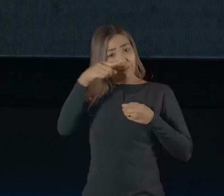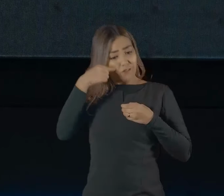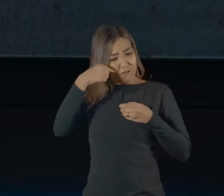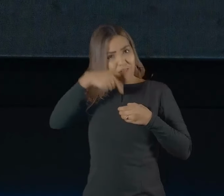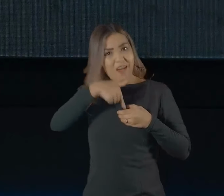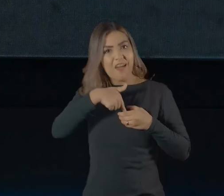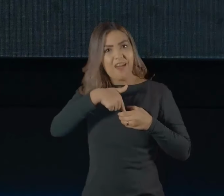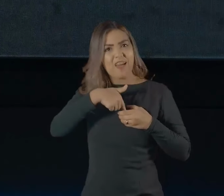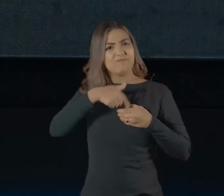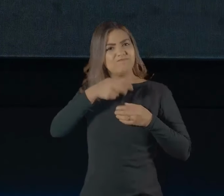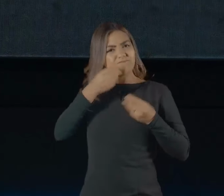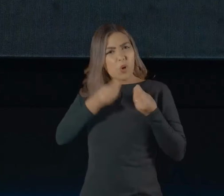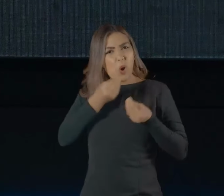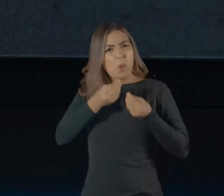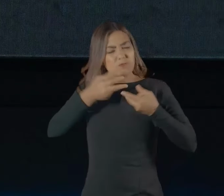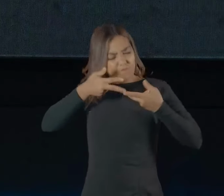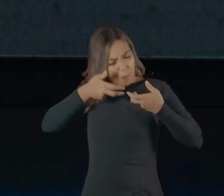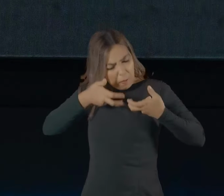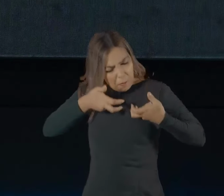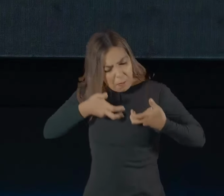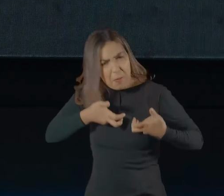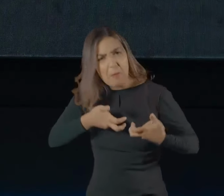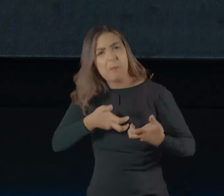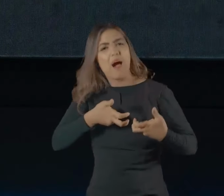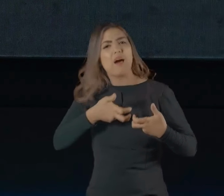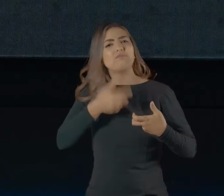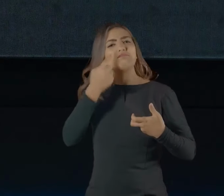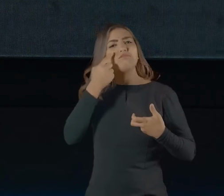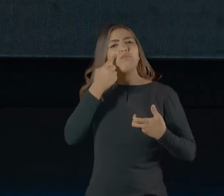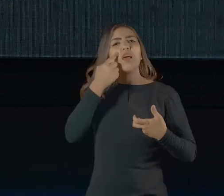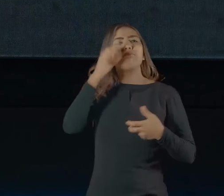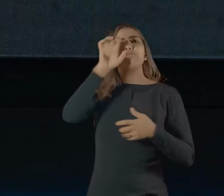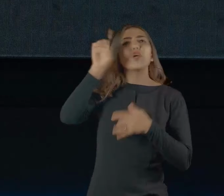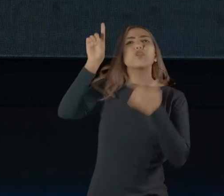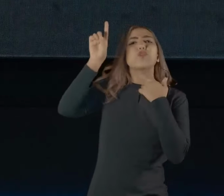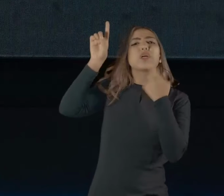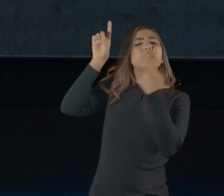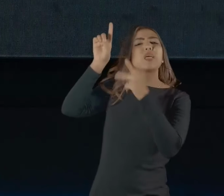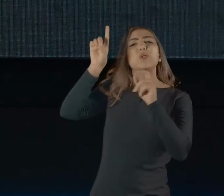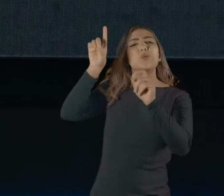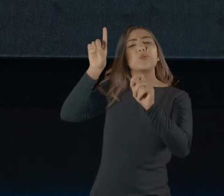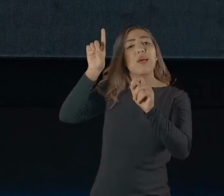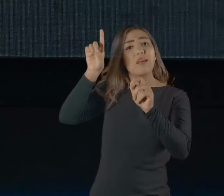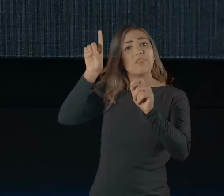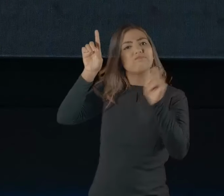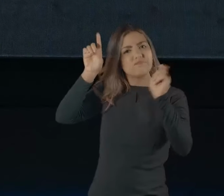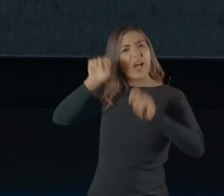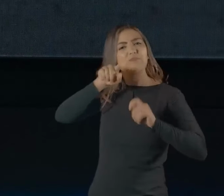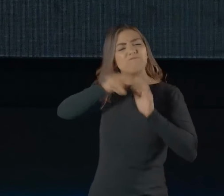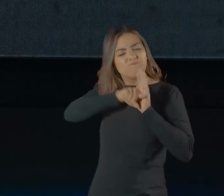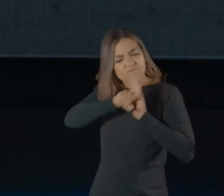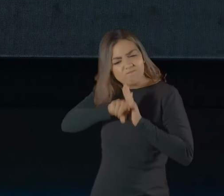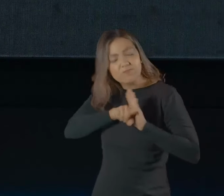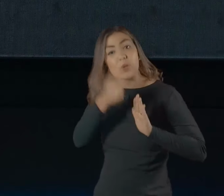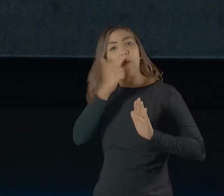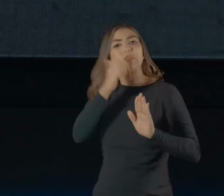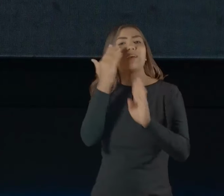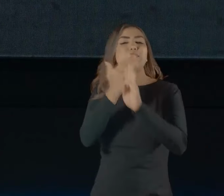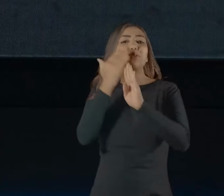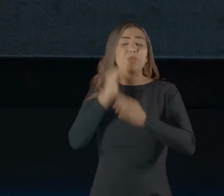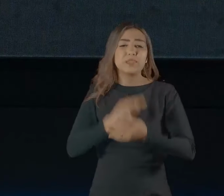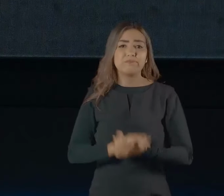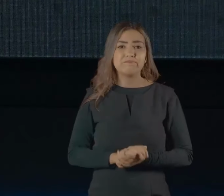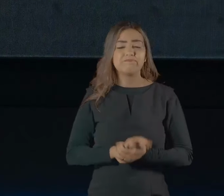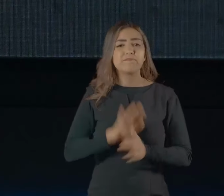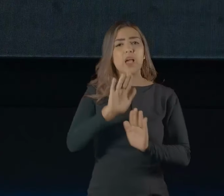Espírito, procurar saber qual é a vontade dele para a sua vida, você vai descobrir. Queridos, eu entrei na